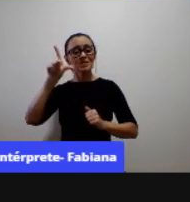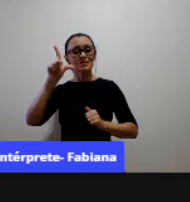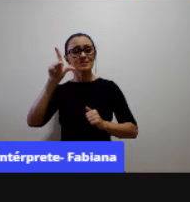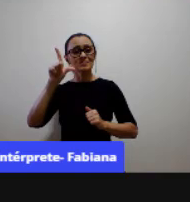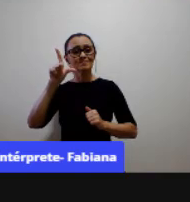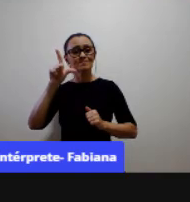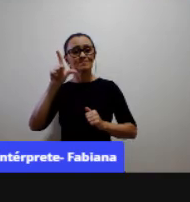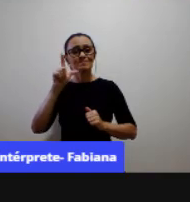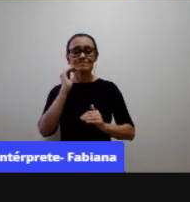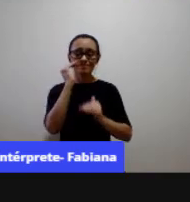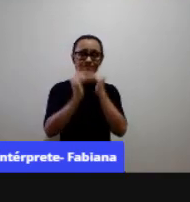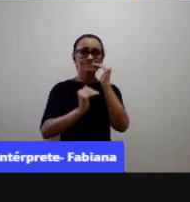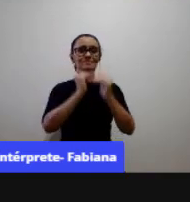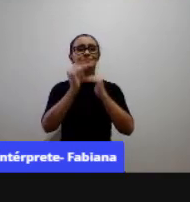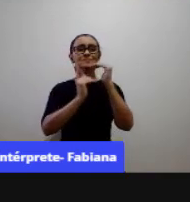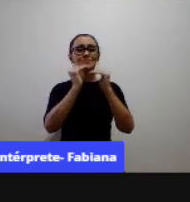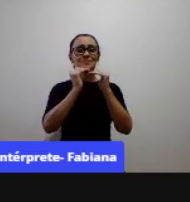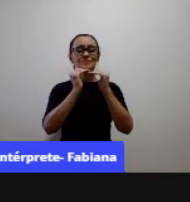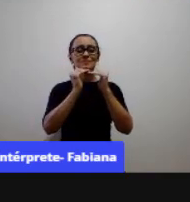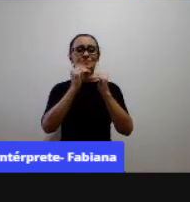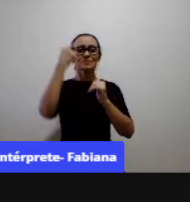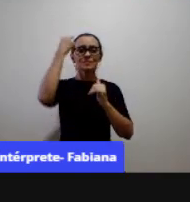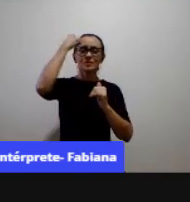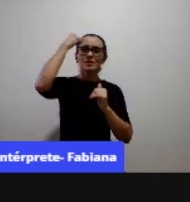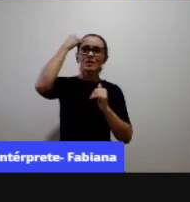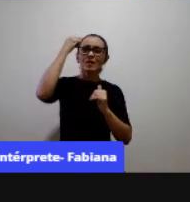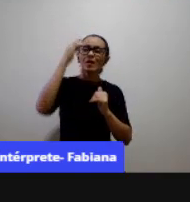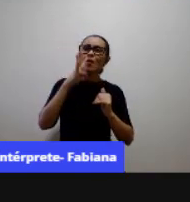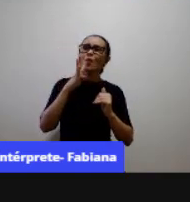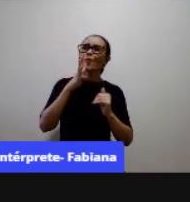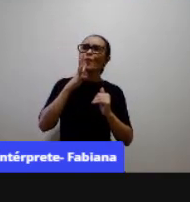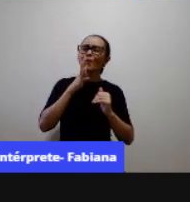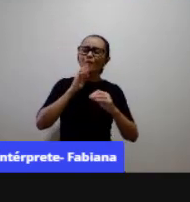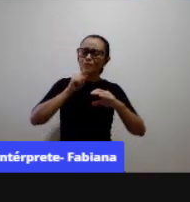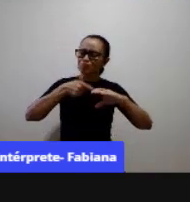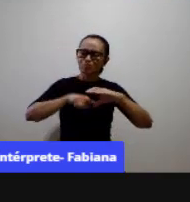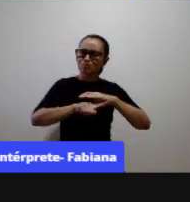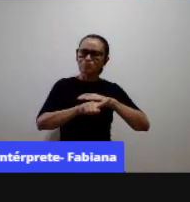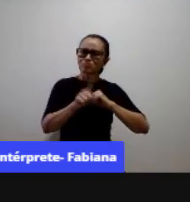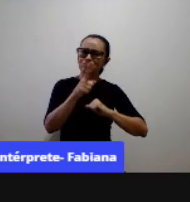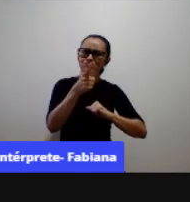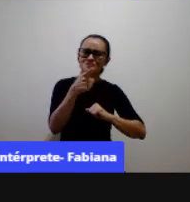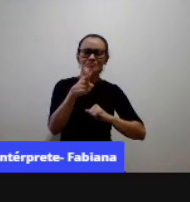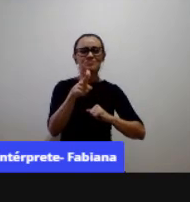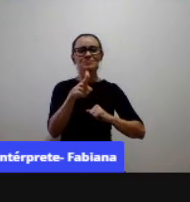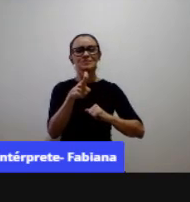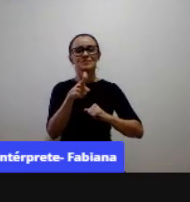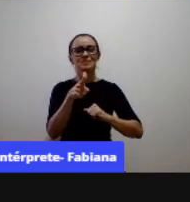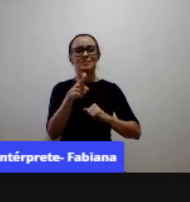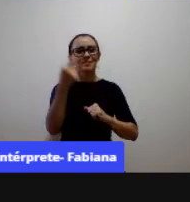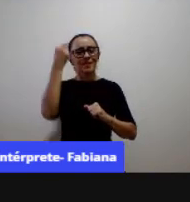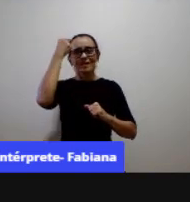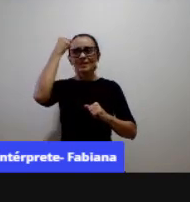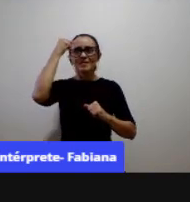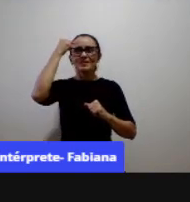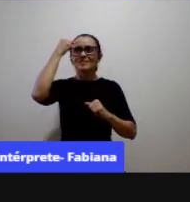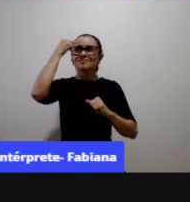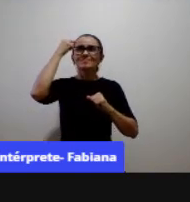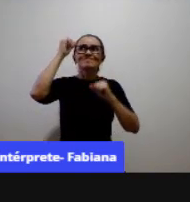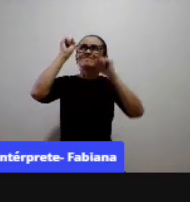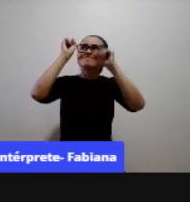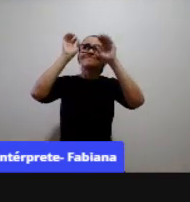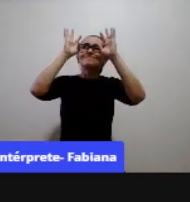que a gente conhece pouquíssimo dele, ele tem muito a nos oferecer. Né? A gente sempre tem que